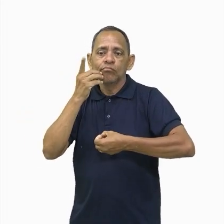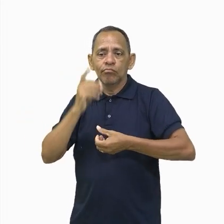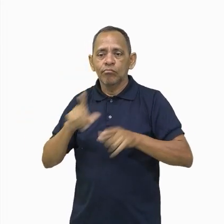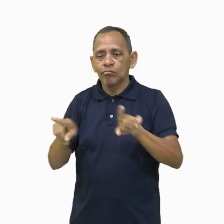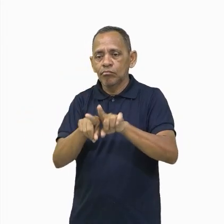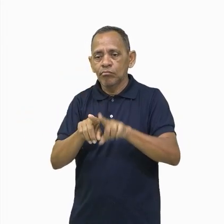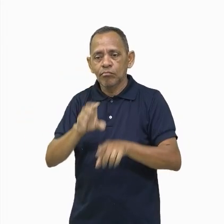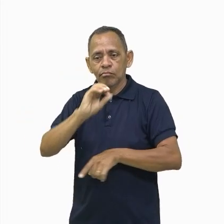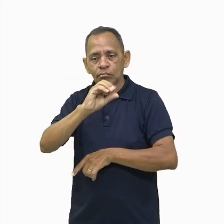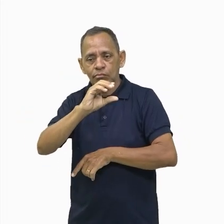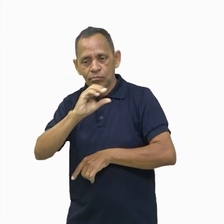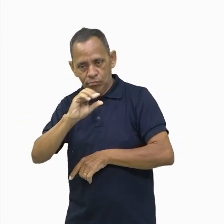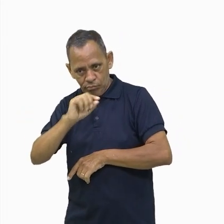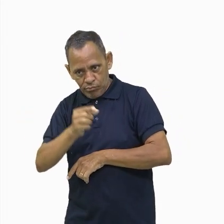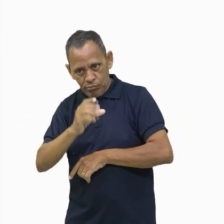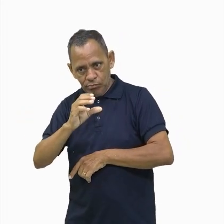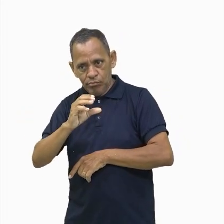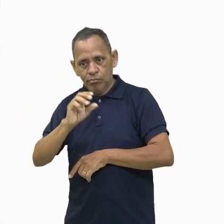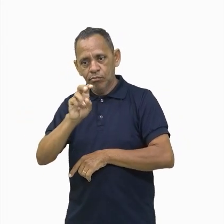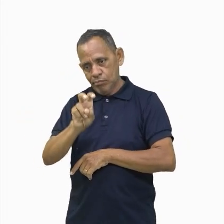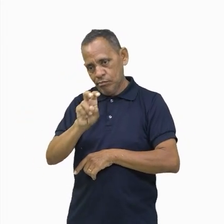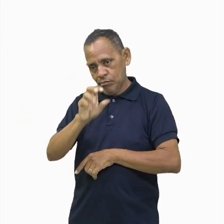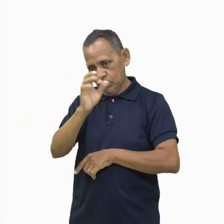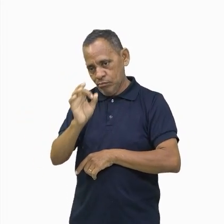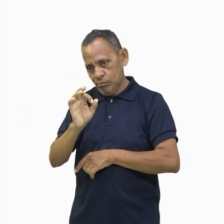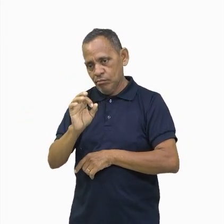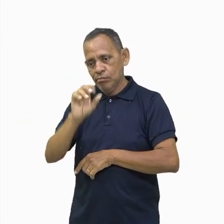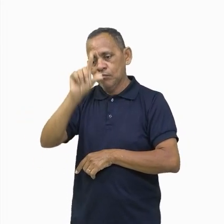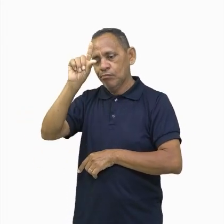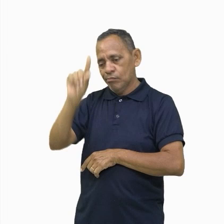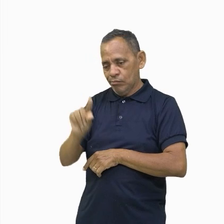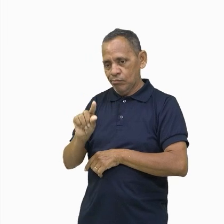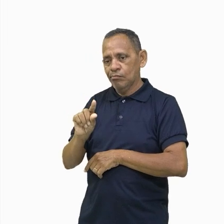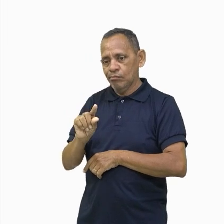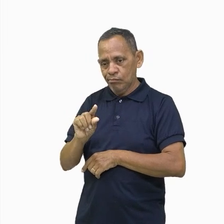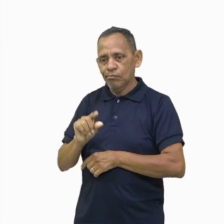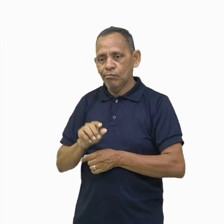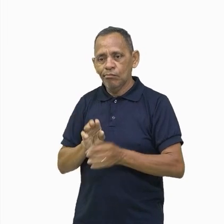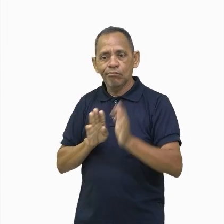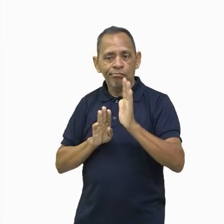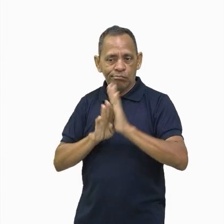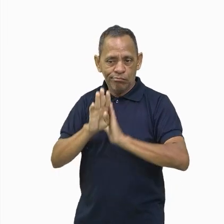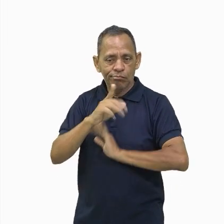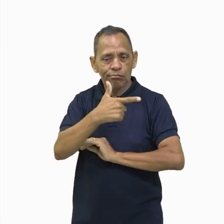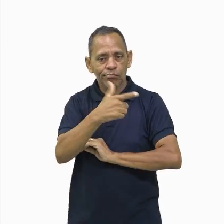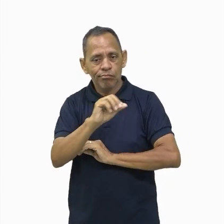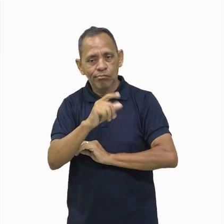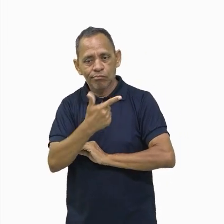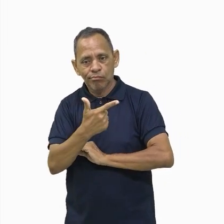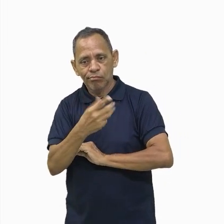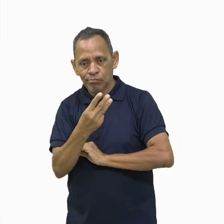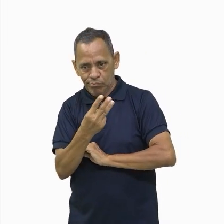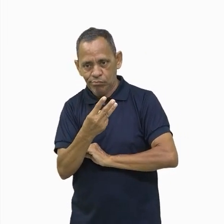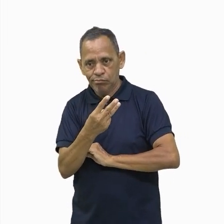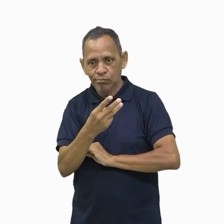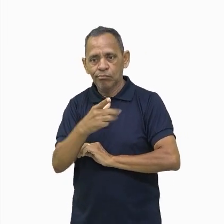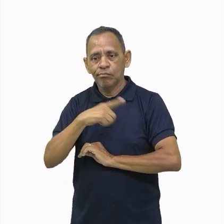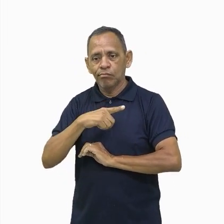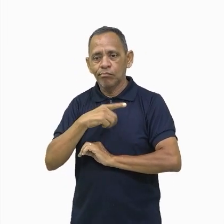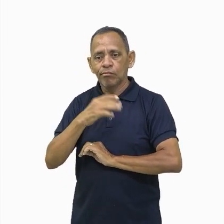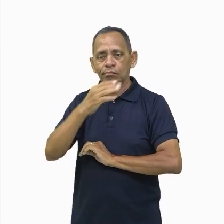de 0,5% abaixo do recorde alcançado em 2023, que foi de